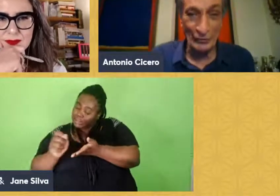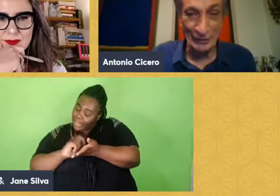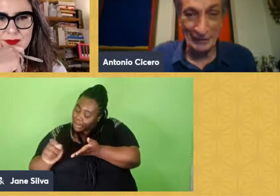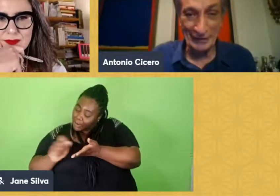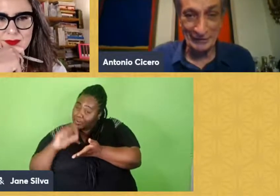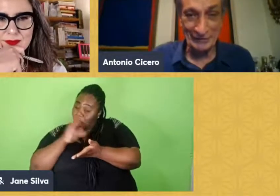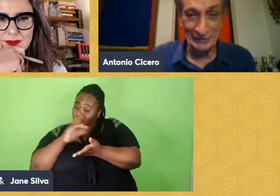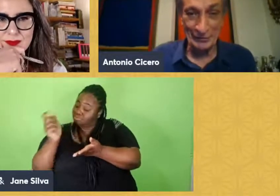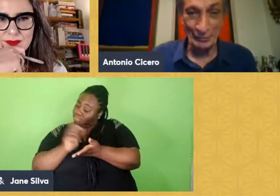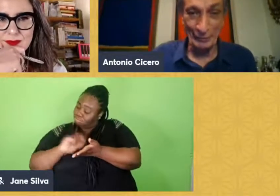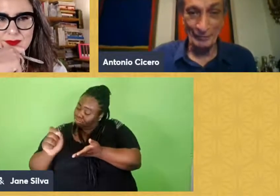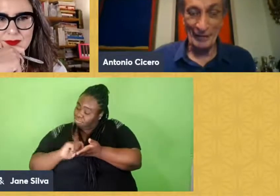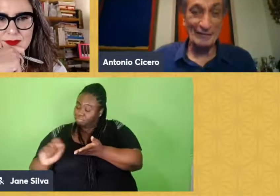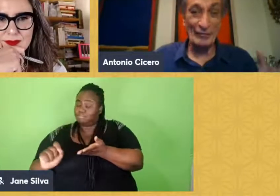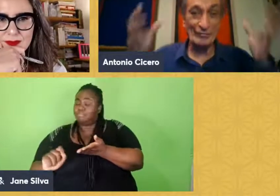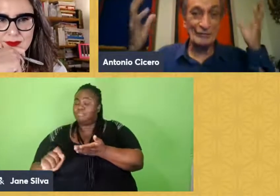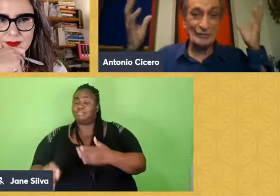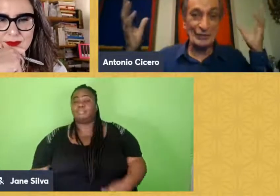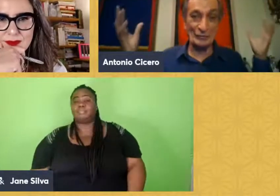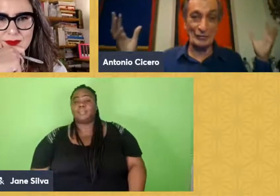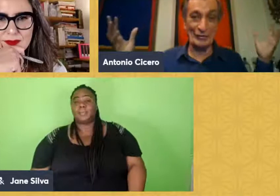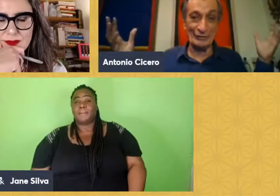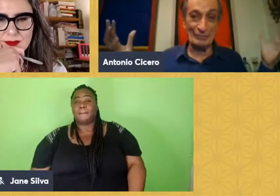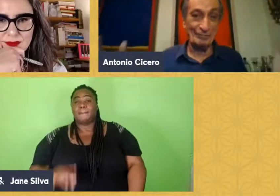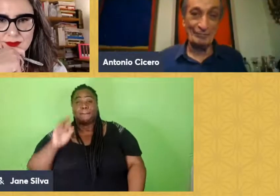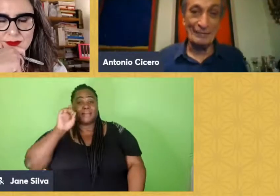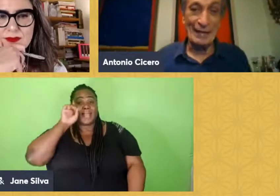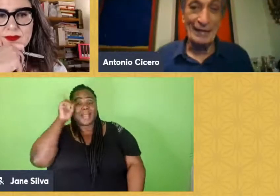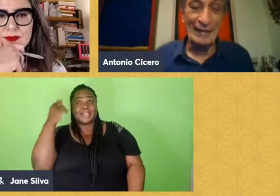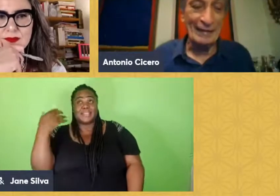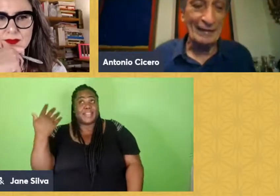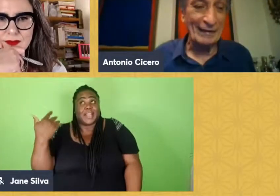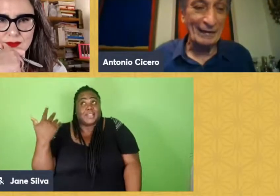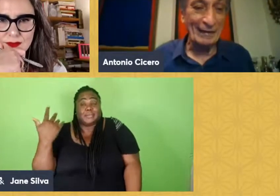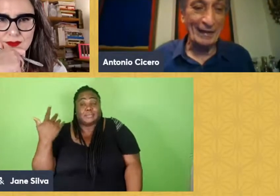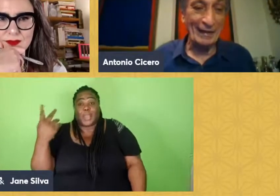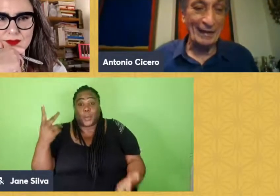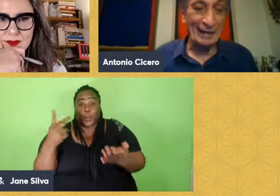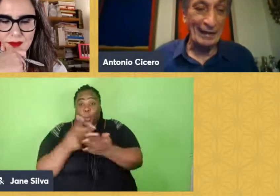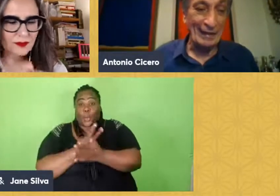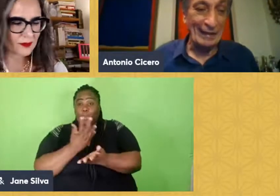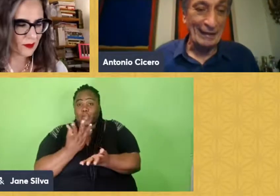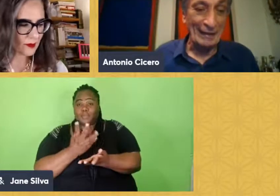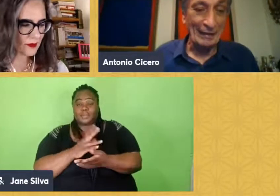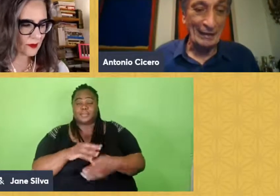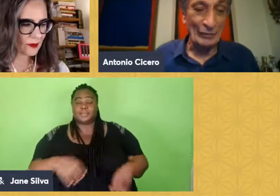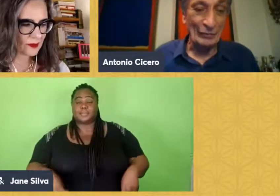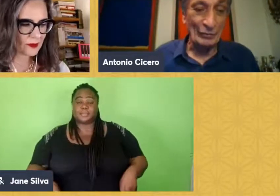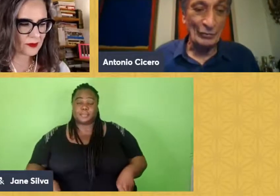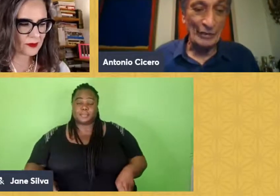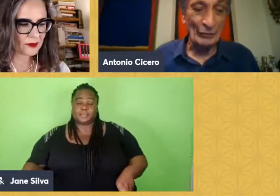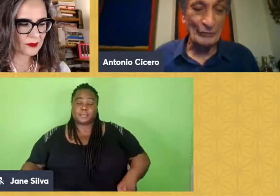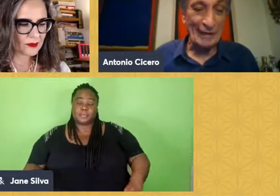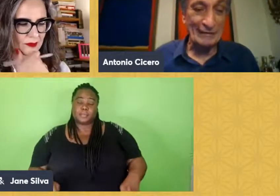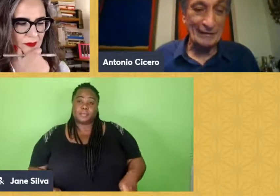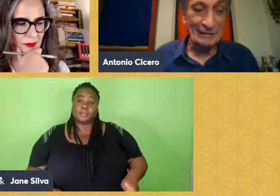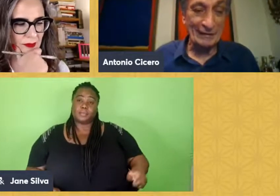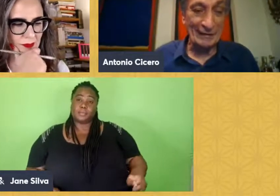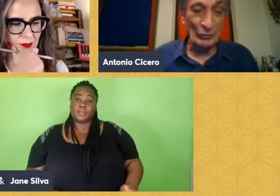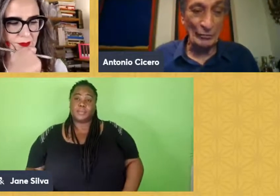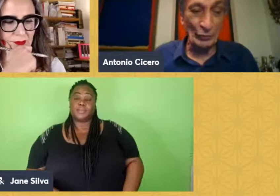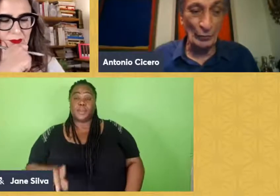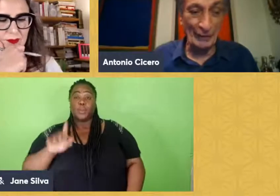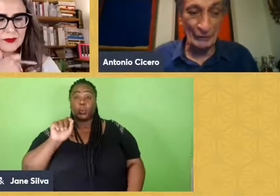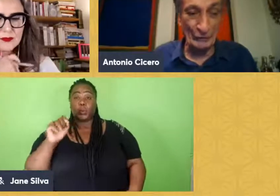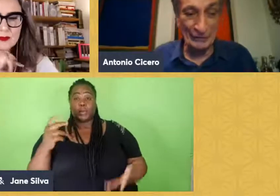se eu tiver uma ideia desse tipo. A ideia vem não sei de onde. E o que acontece é